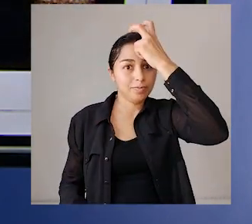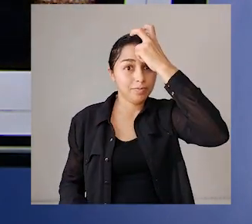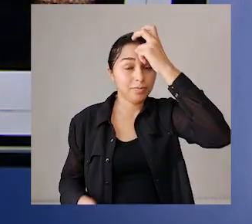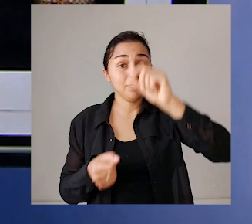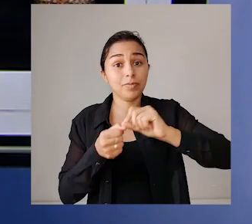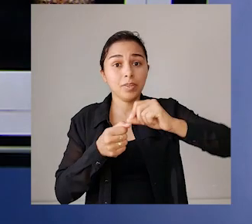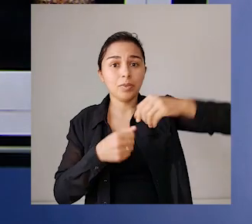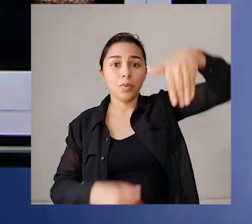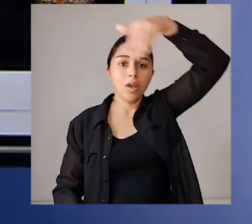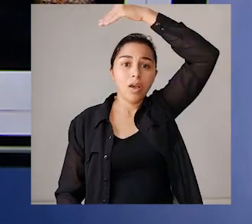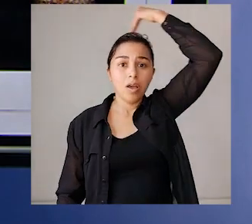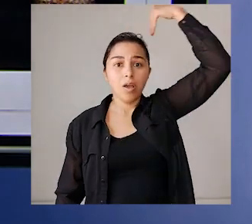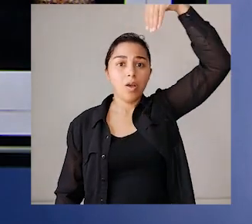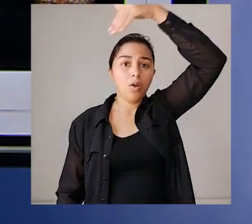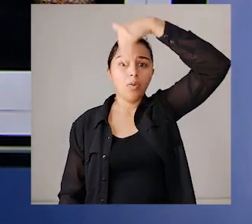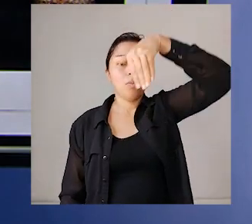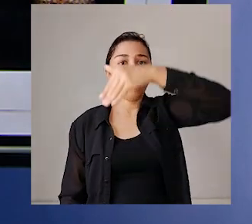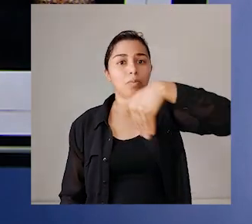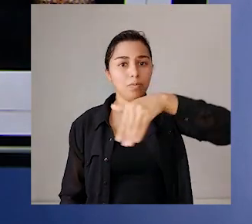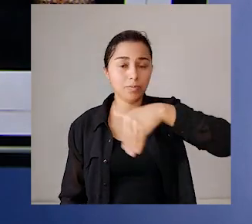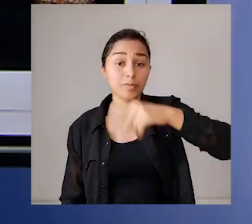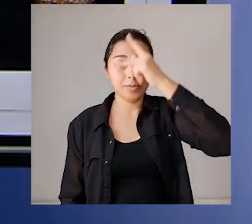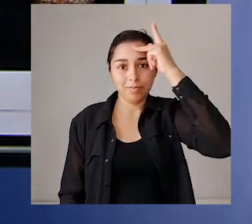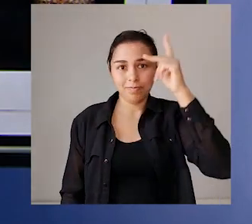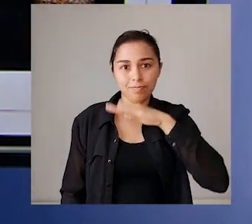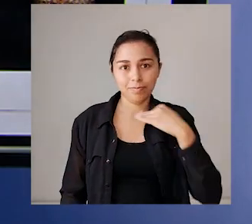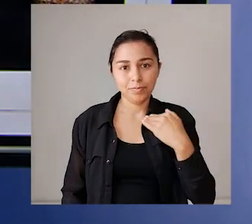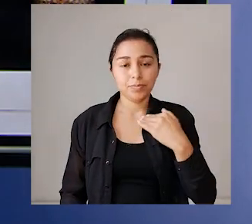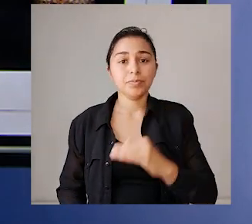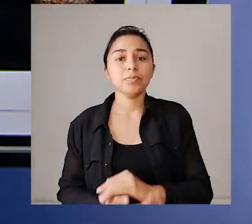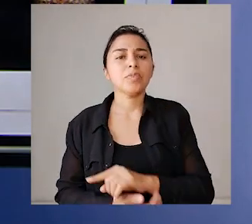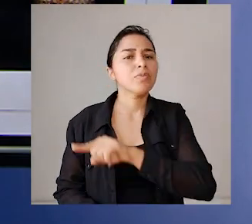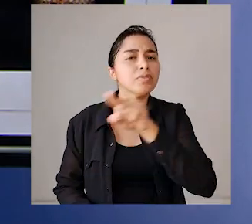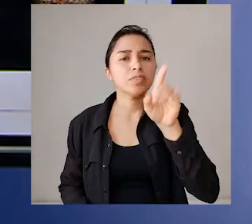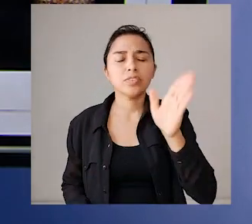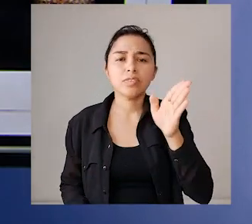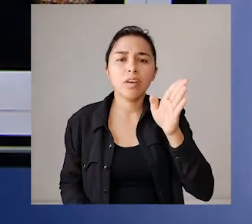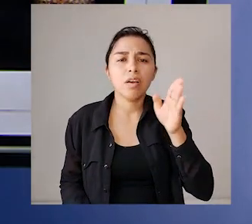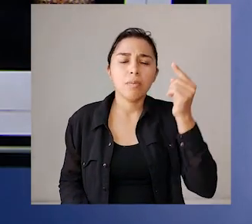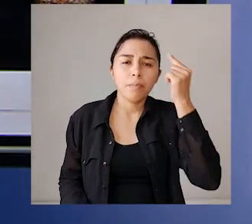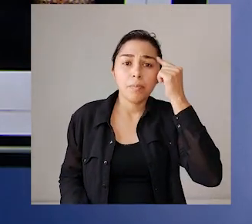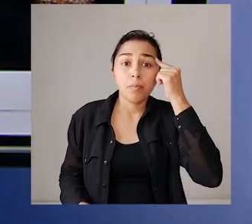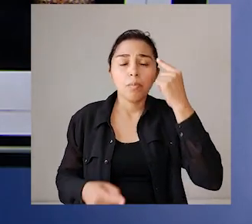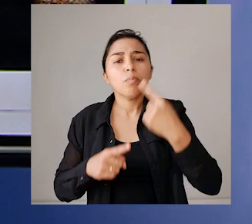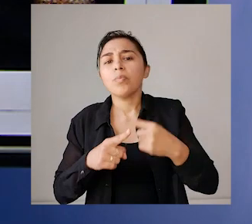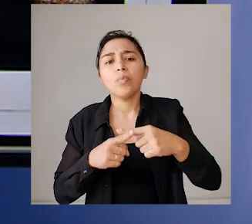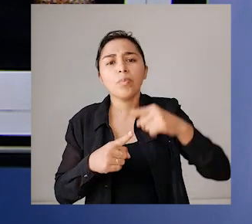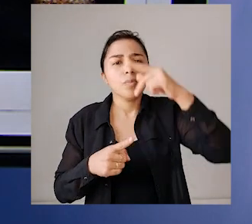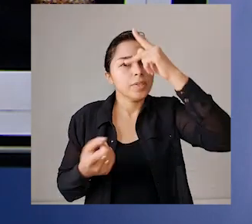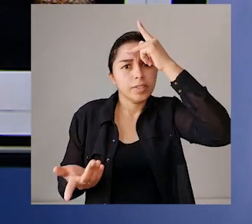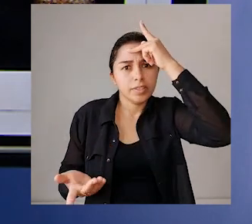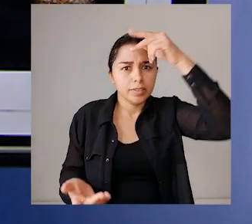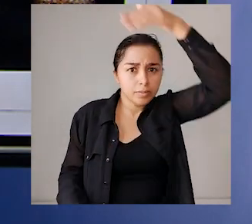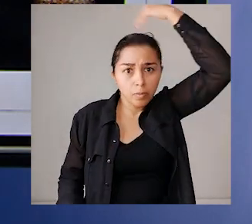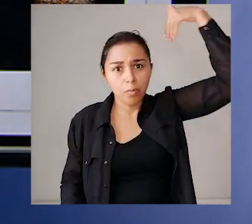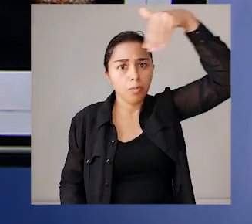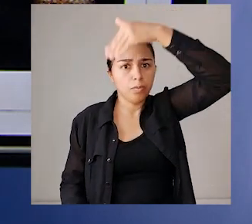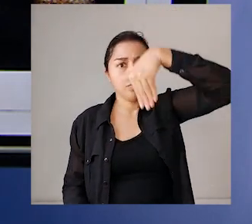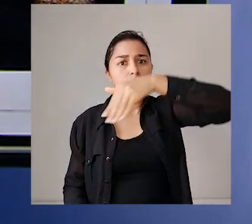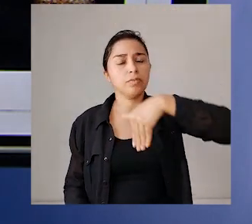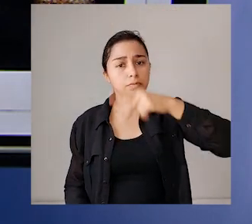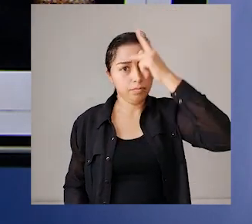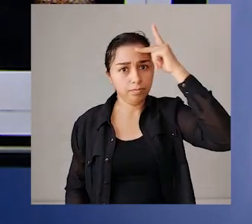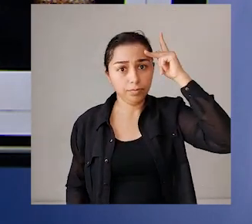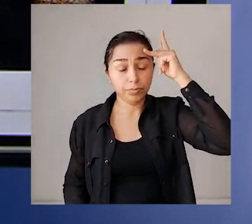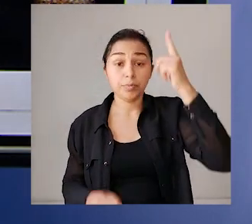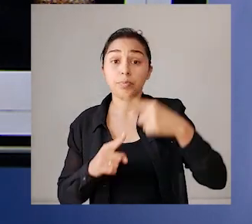as pessoas, né? Os seus defuntos. Você já se perguntou, por que eles mumificavam? Olha só,